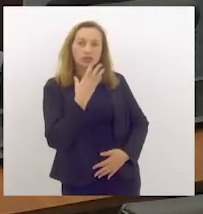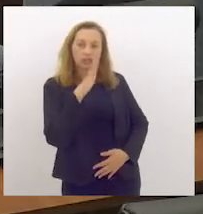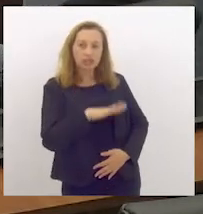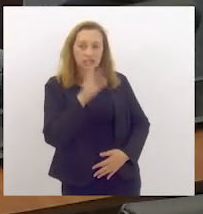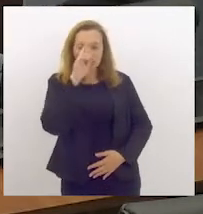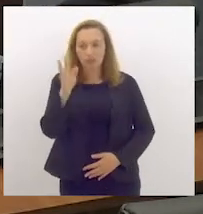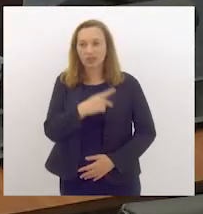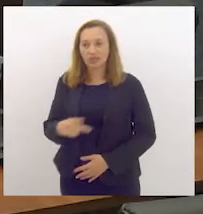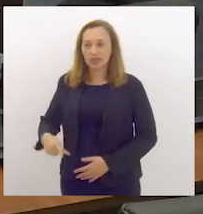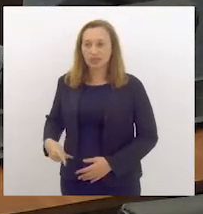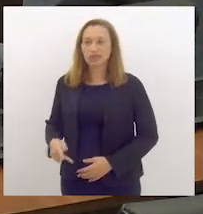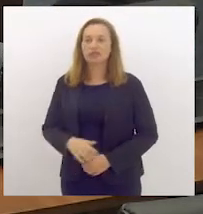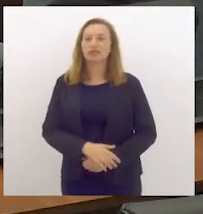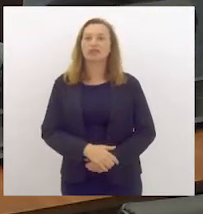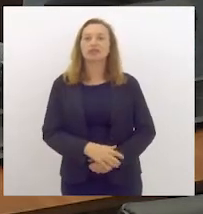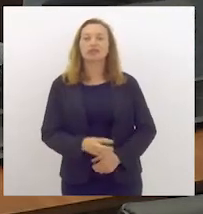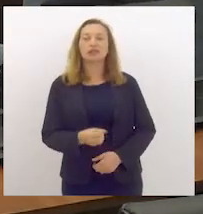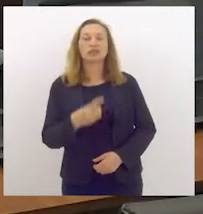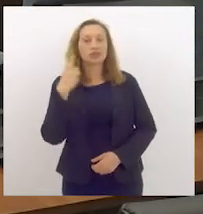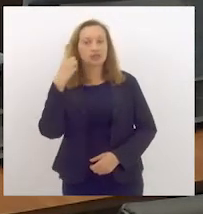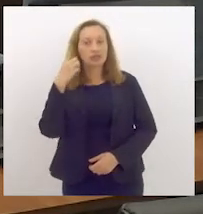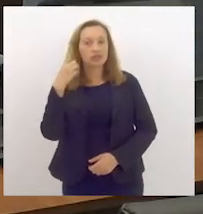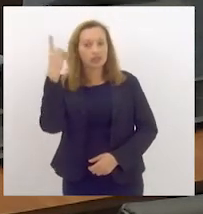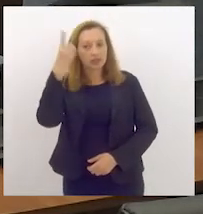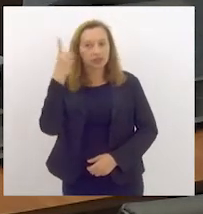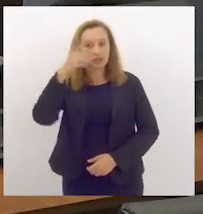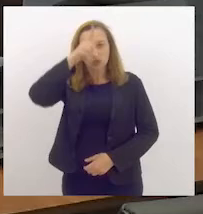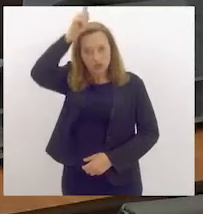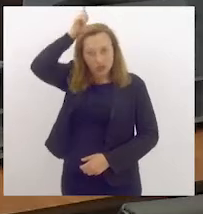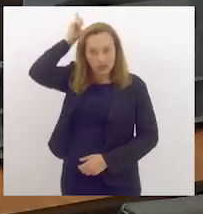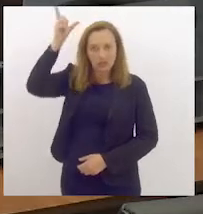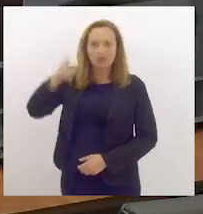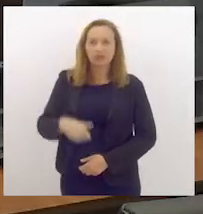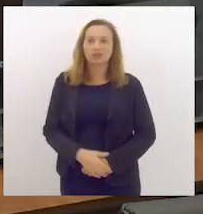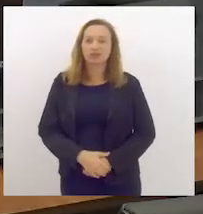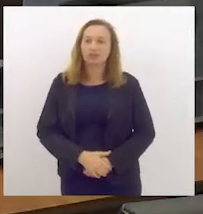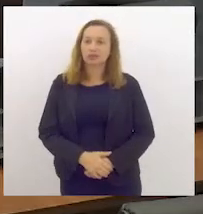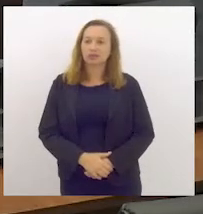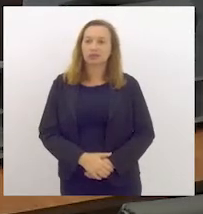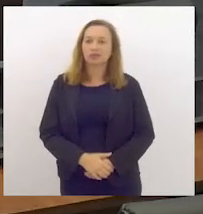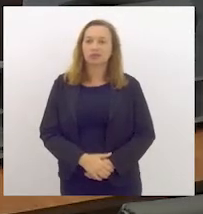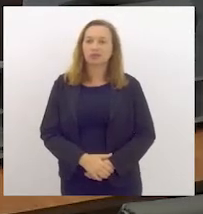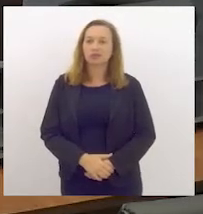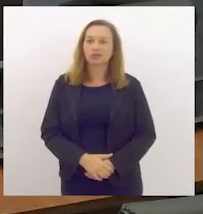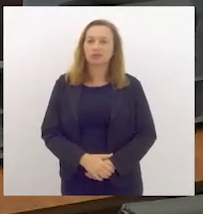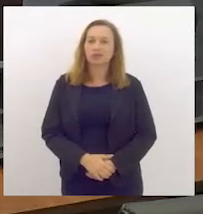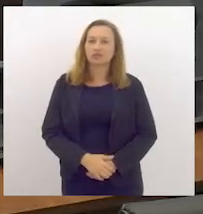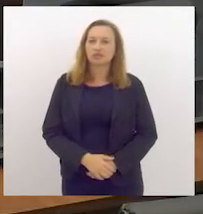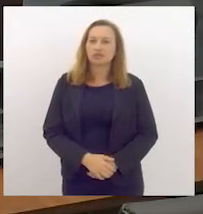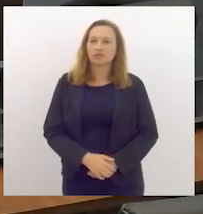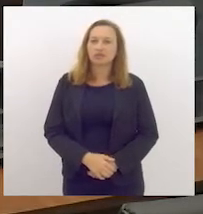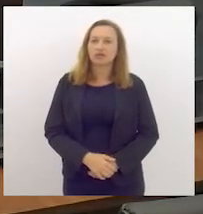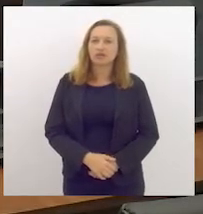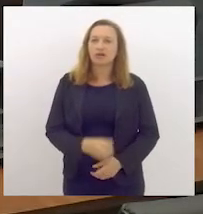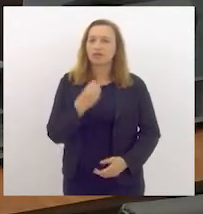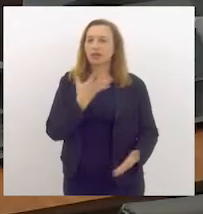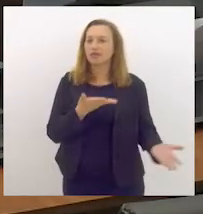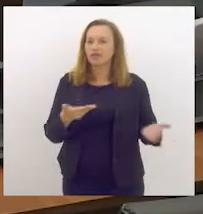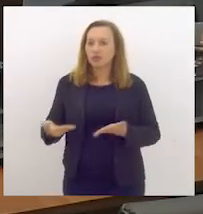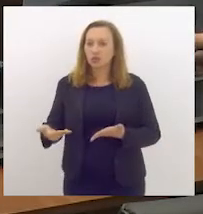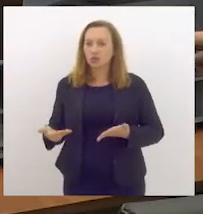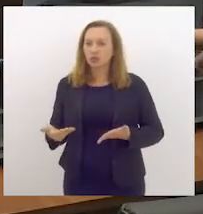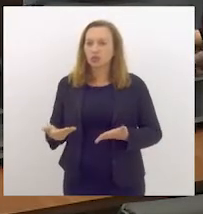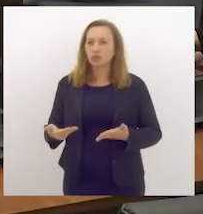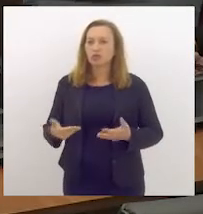do Luiz e vamos que vamos Olá seja bem-vindo o